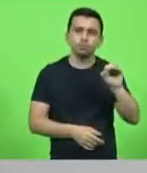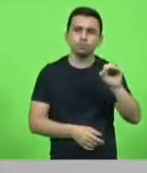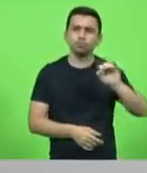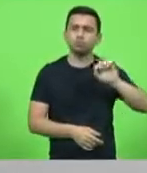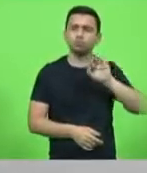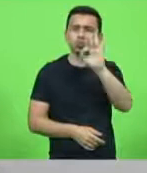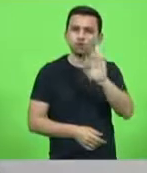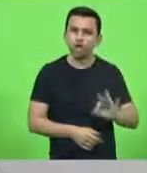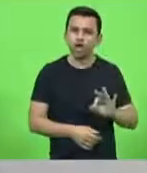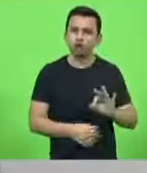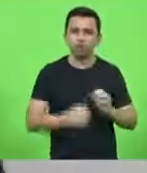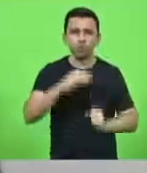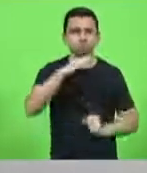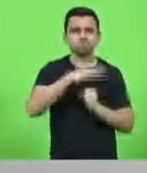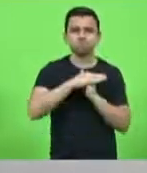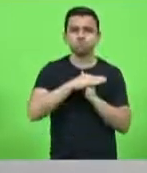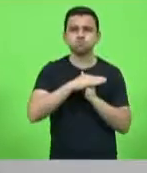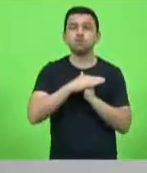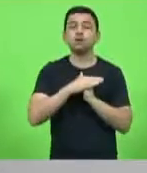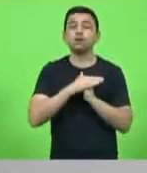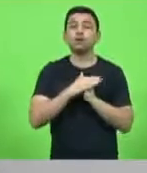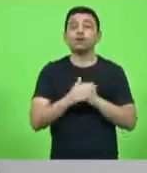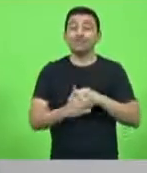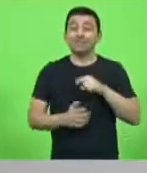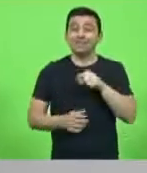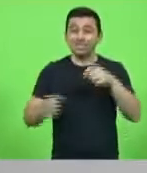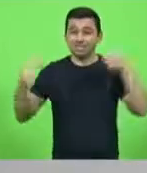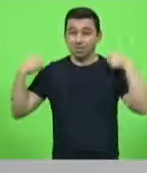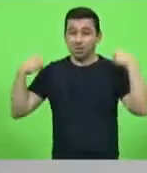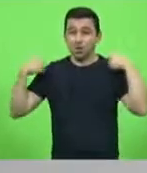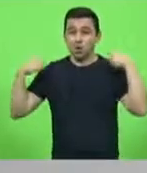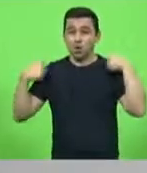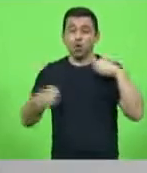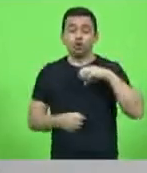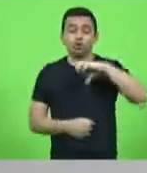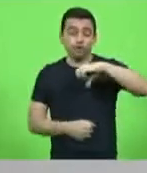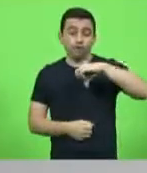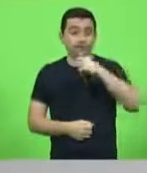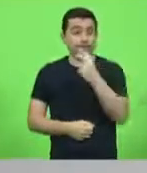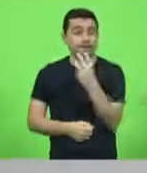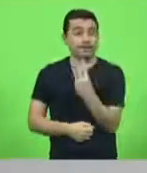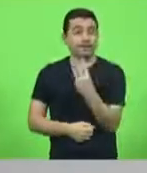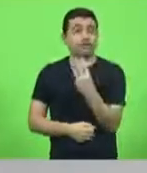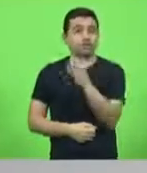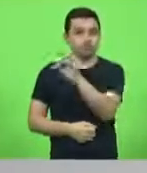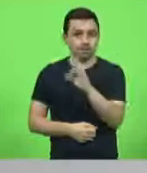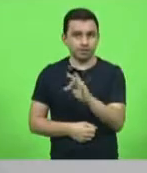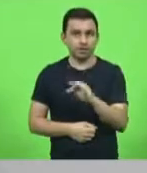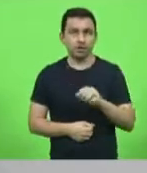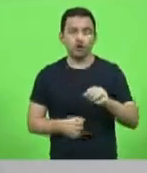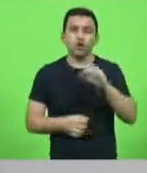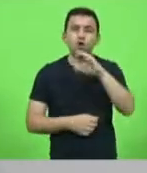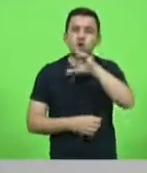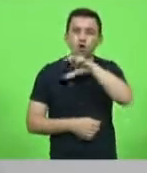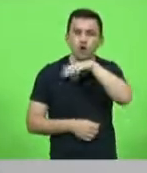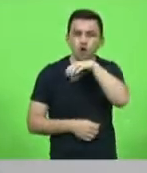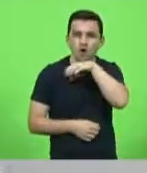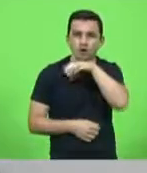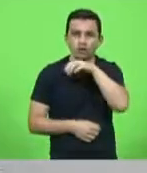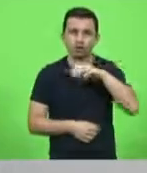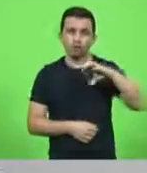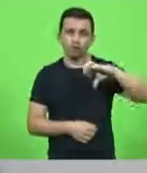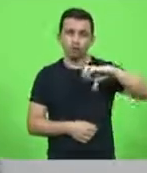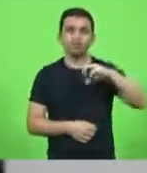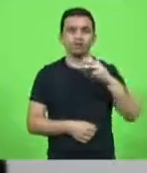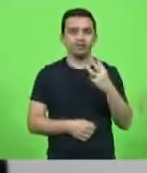Chapecó estado apenas Chapecó estava com 93 pontos 55 por cento e Concórdia 93,75 por